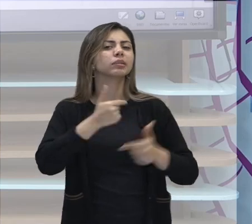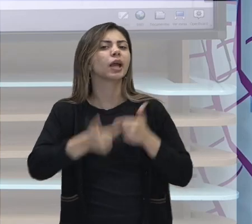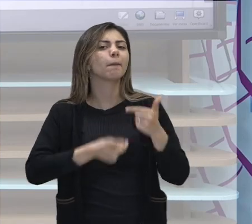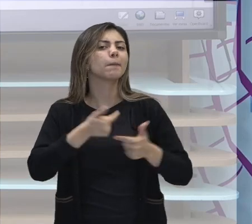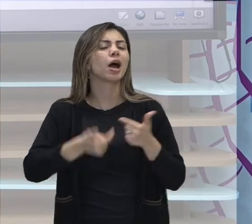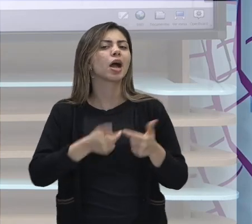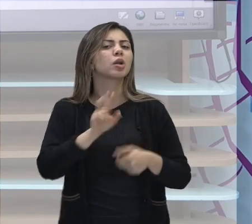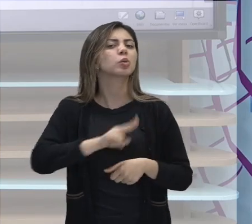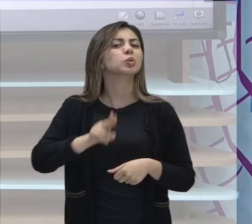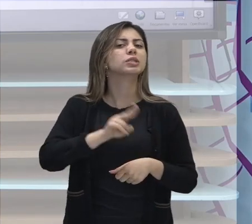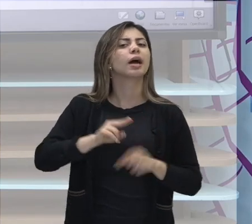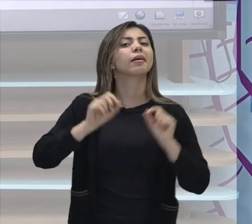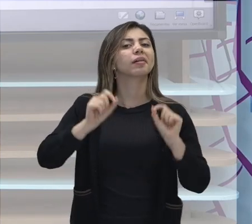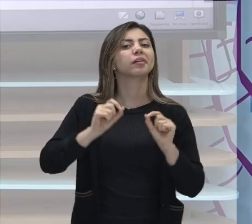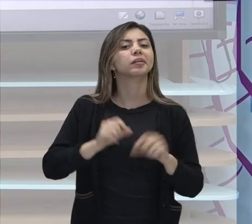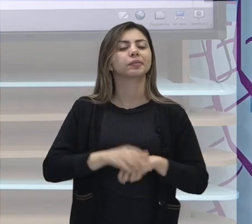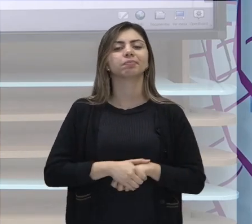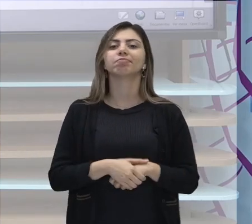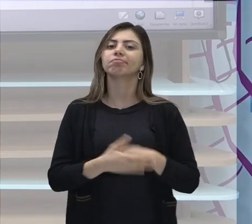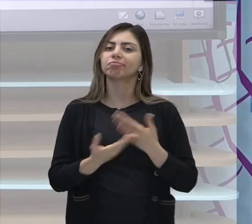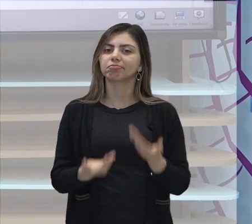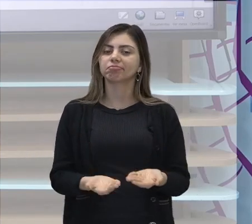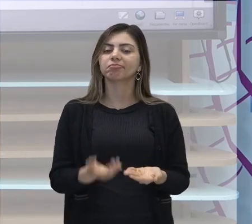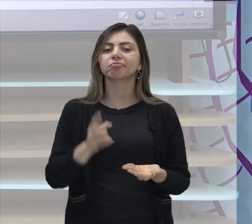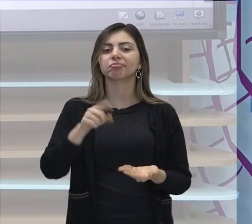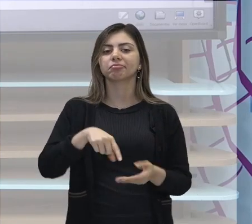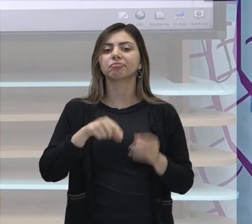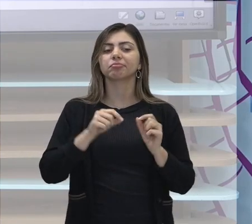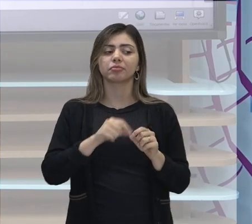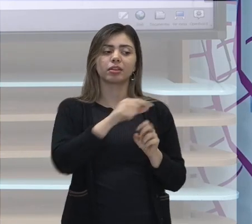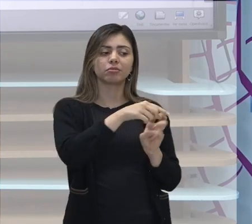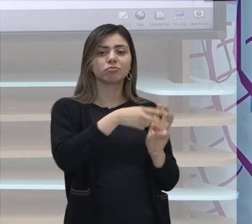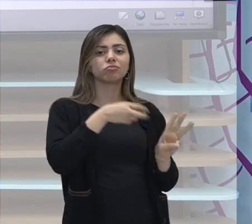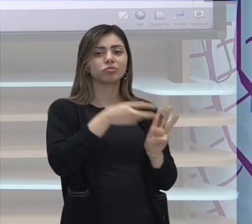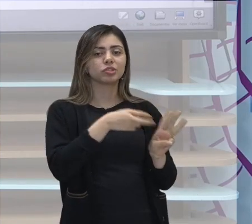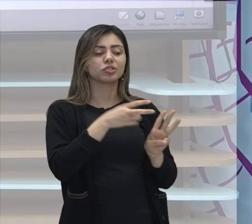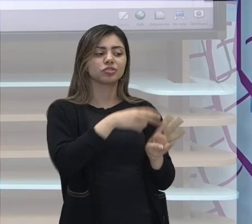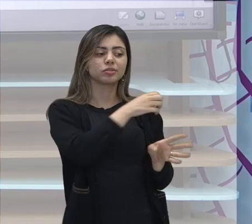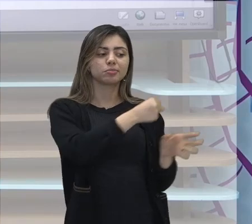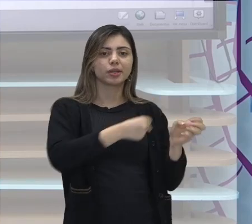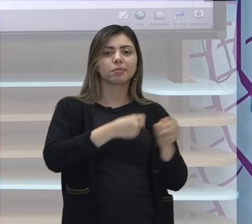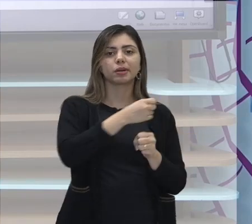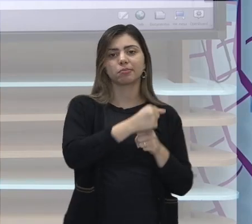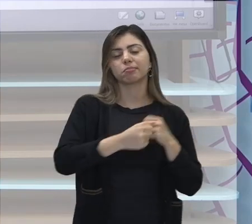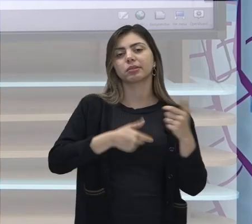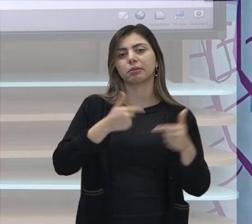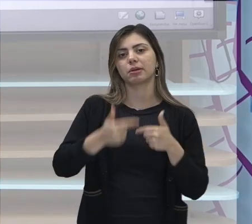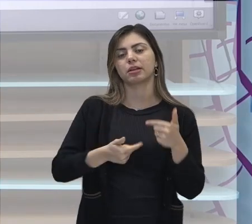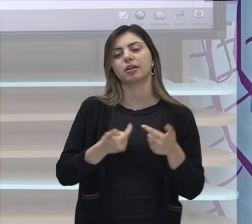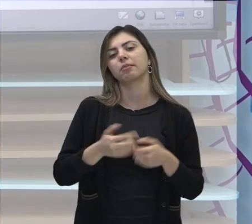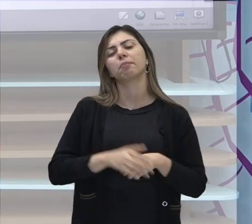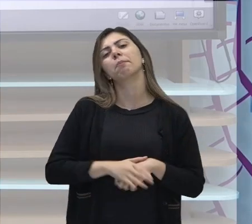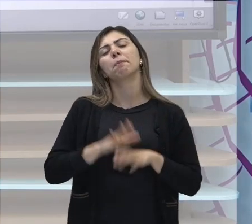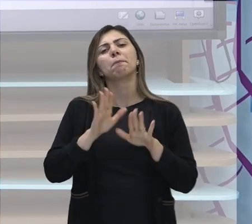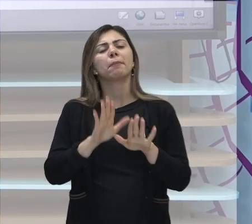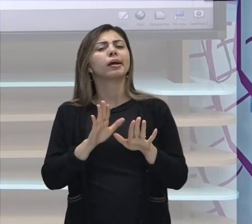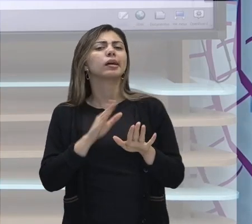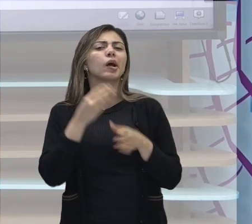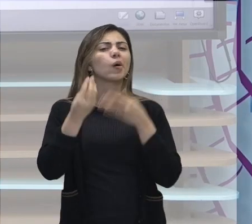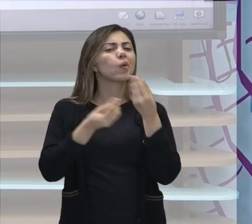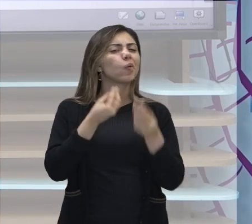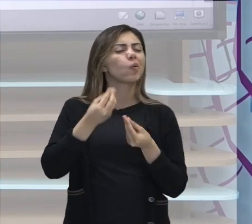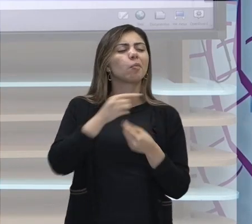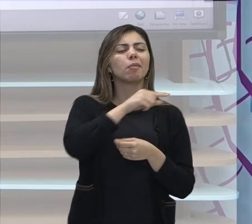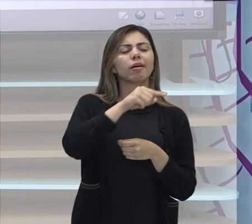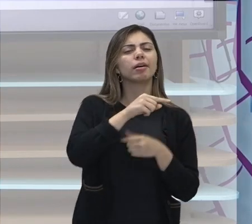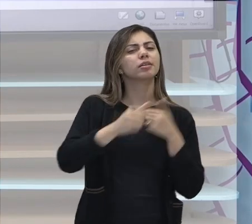utilizada? A mão de obra, né, indígena. Mas de que forma essa